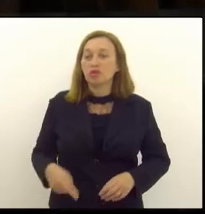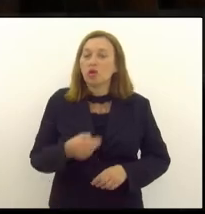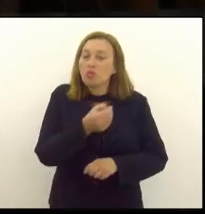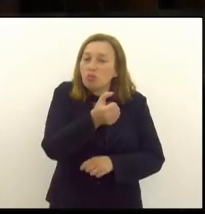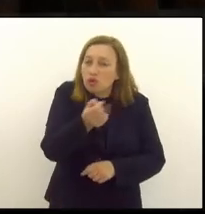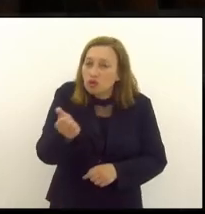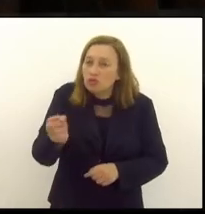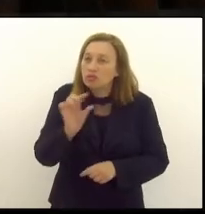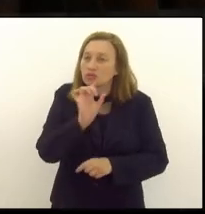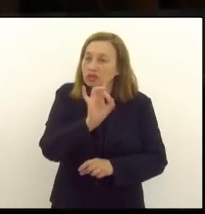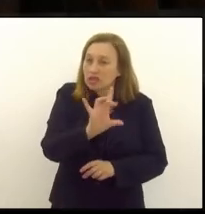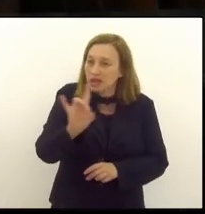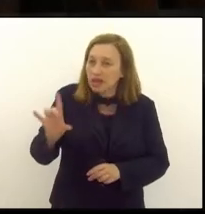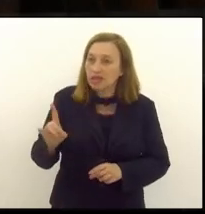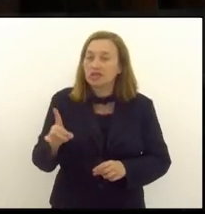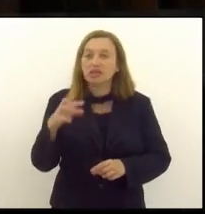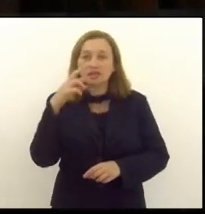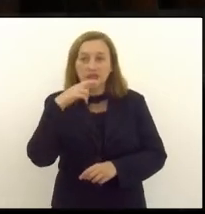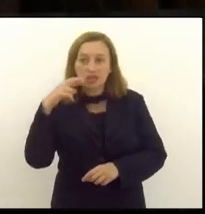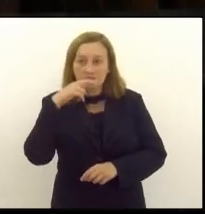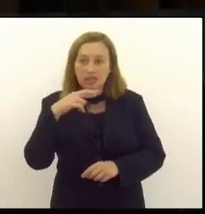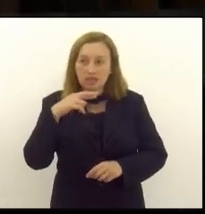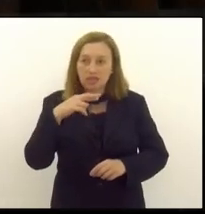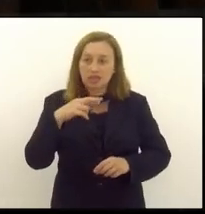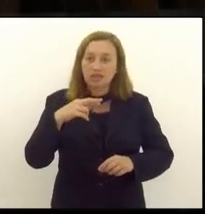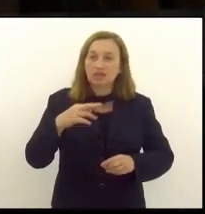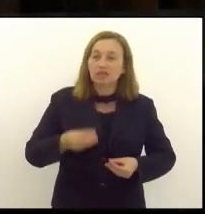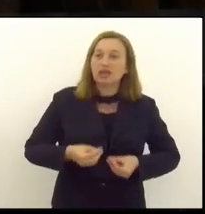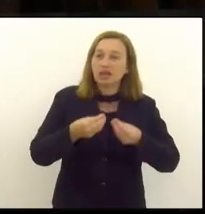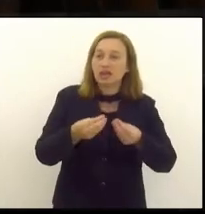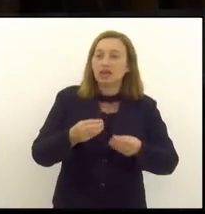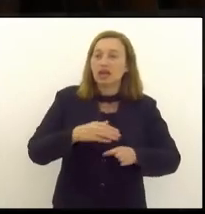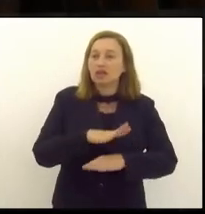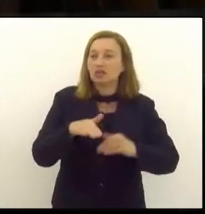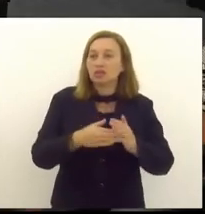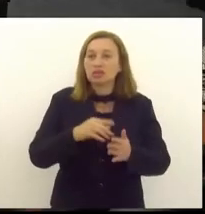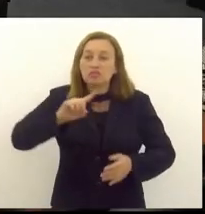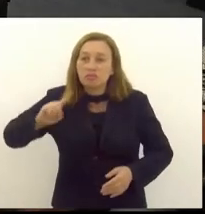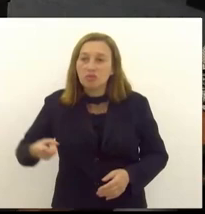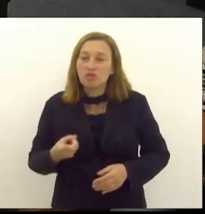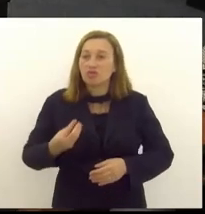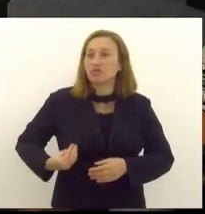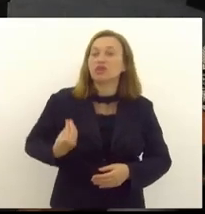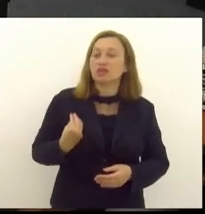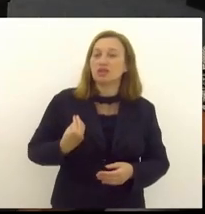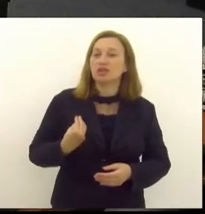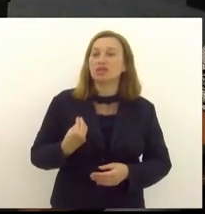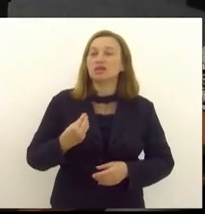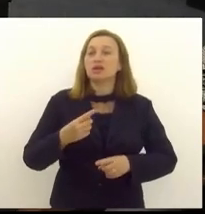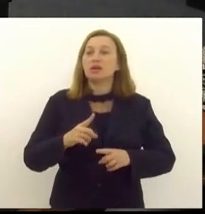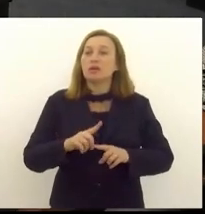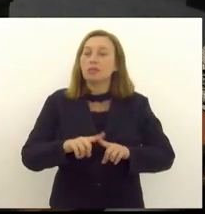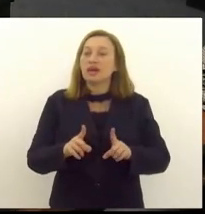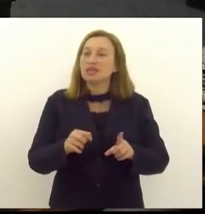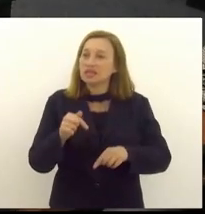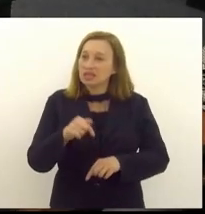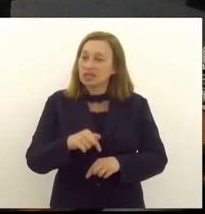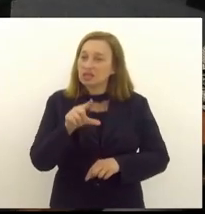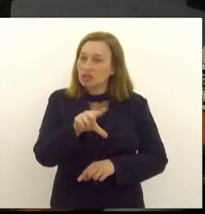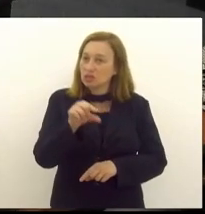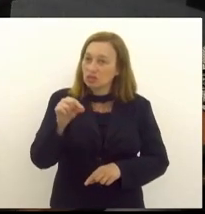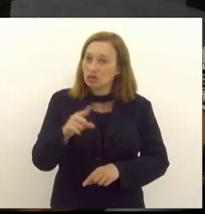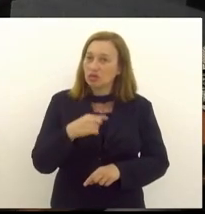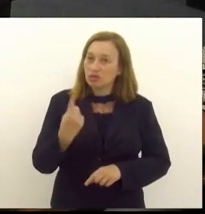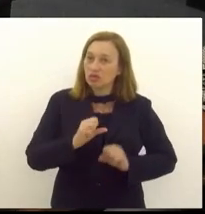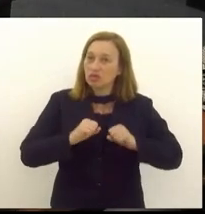disso que Tiradentes daria em todas as suas mil vidas, não sei se nós daríamos em todas as nossas mil, mas que nesta, em que escolhemos